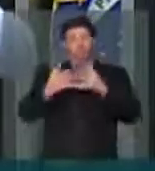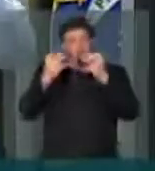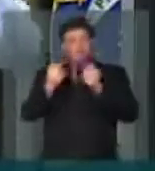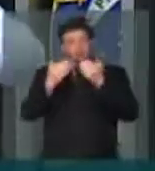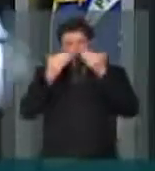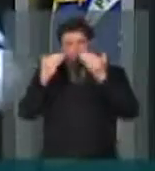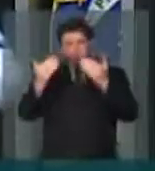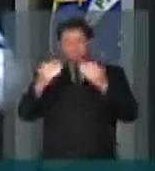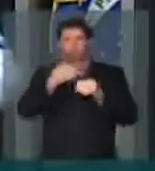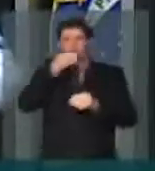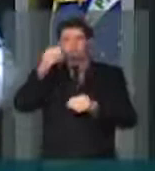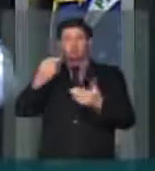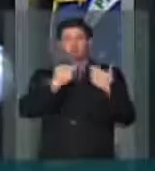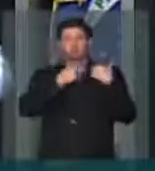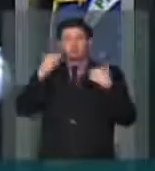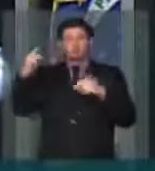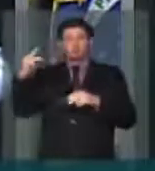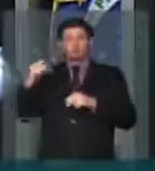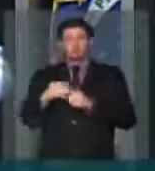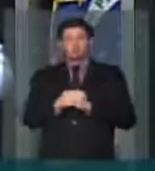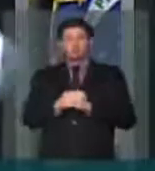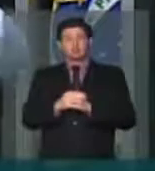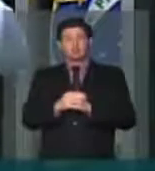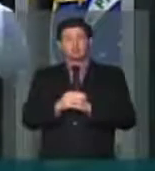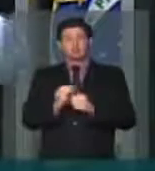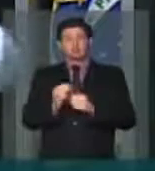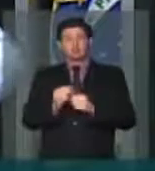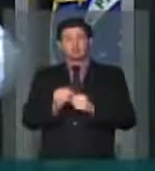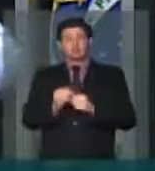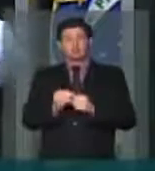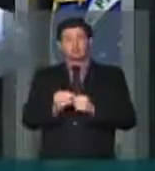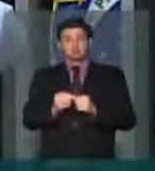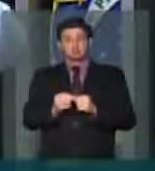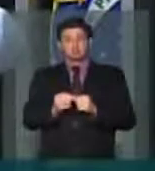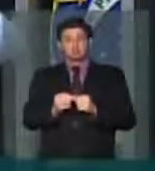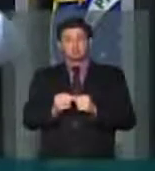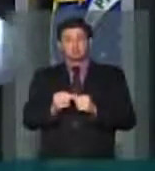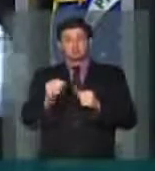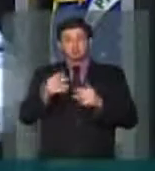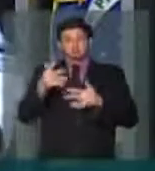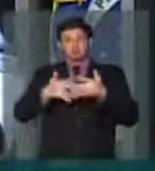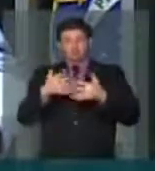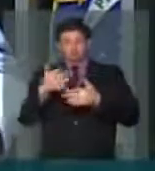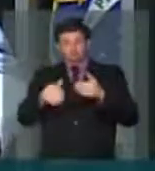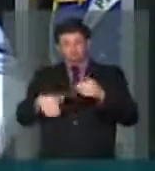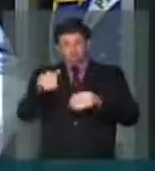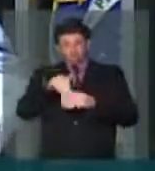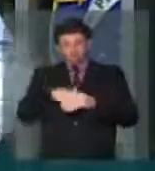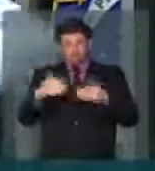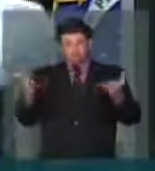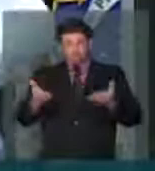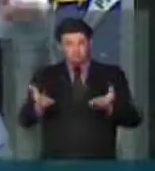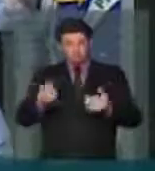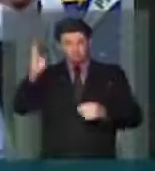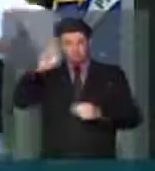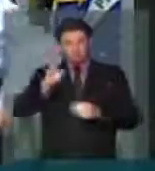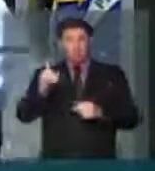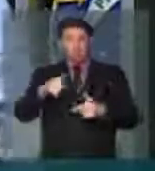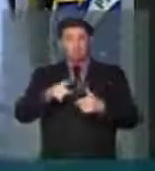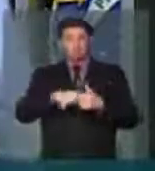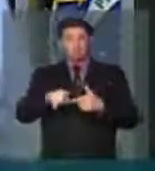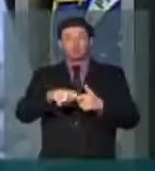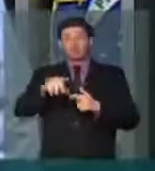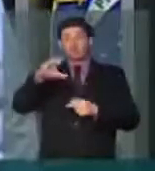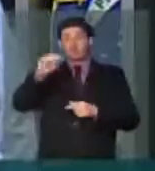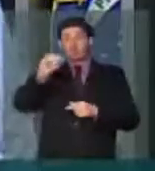assumem publicamente as suas responsabilidades. O que contamina a eleição brasileira é o famigerado